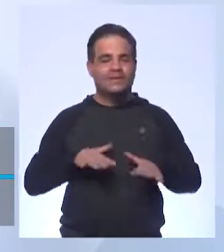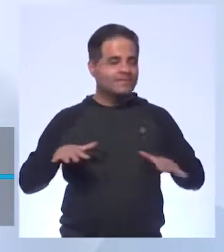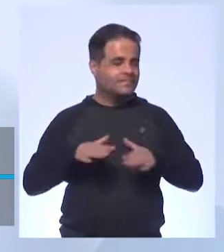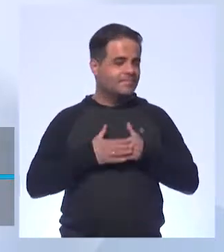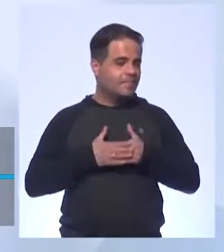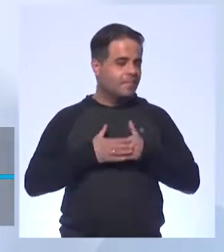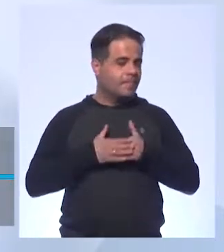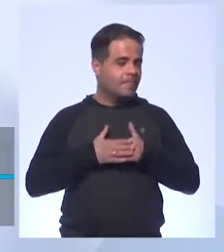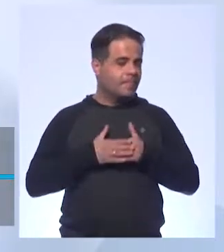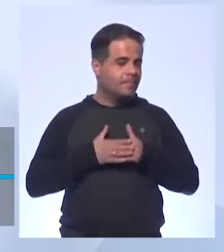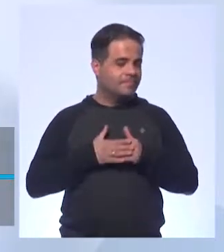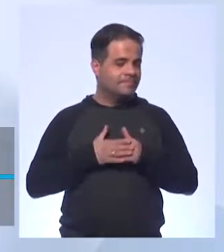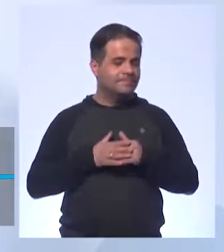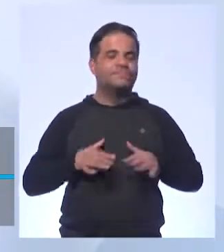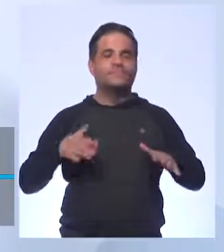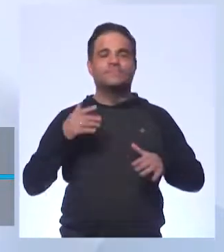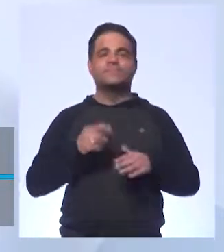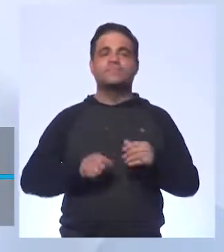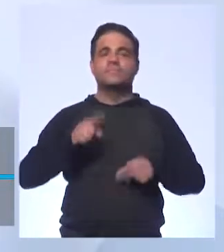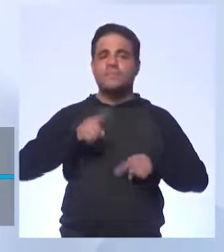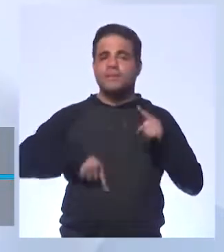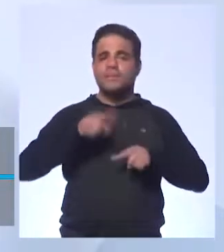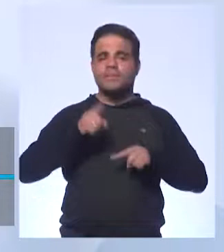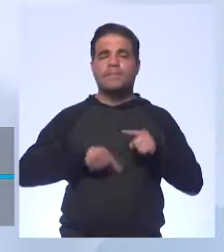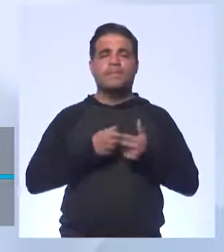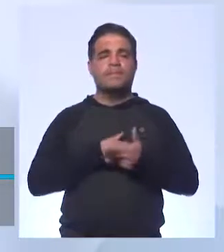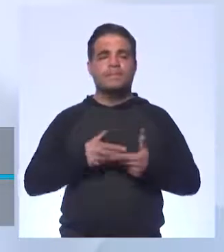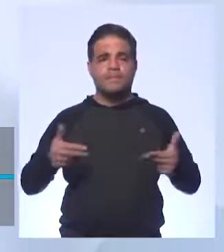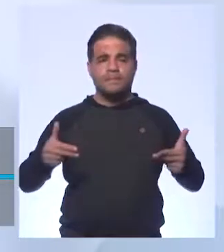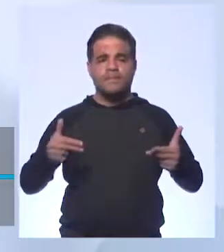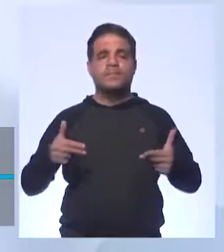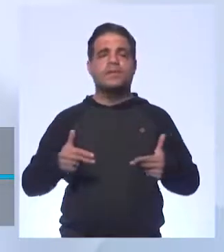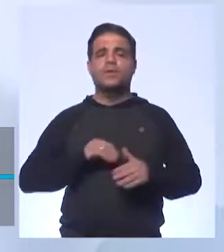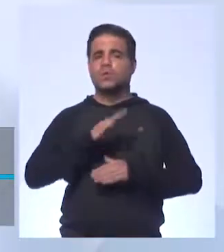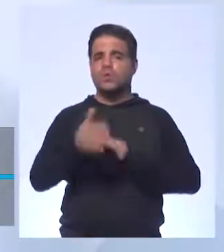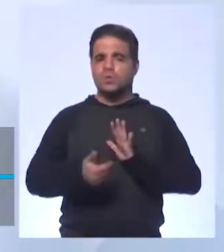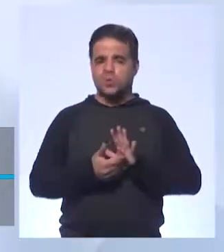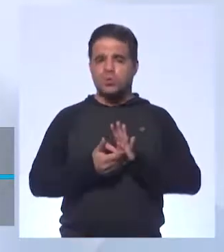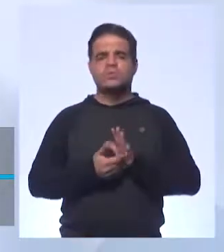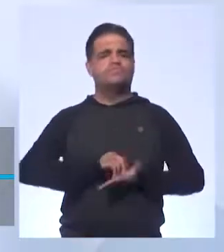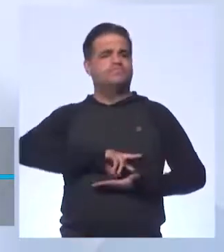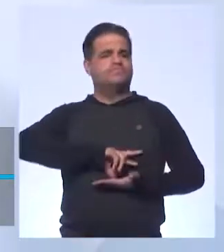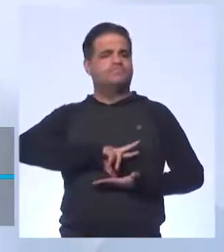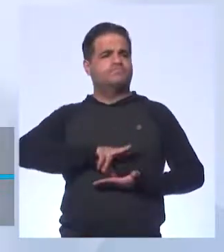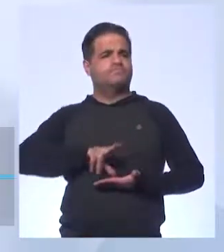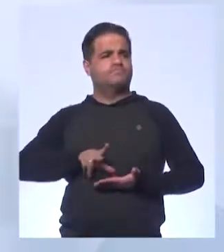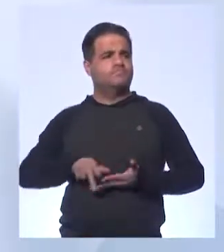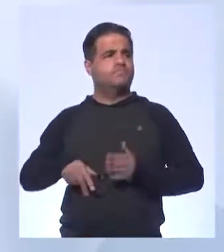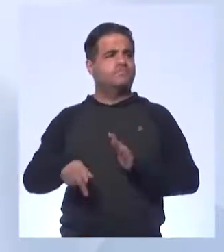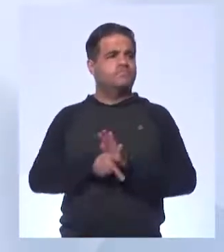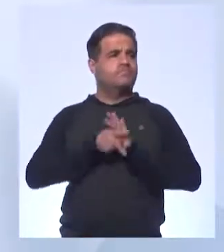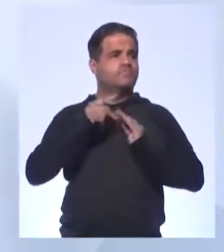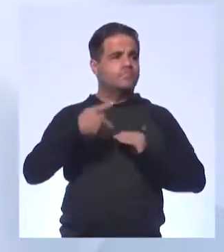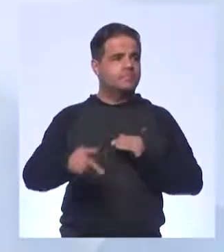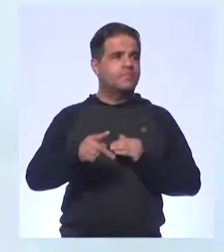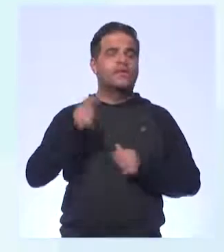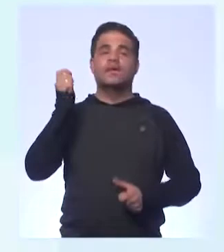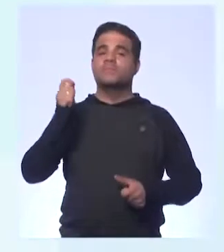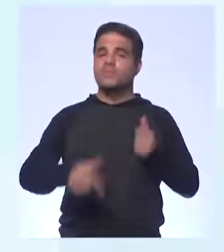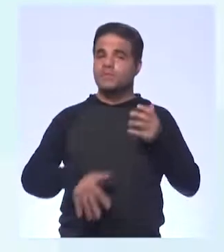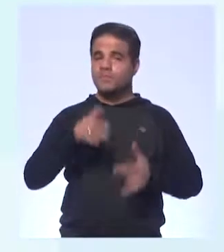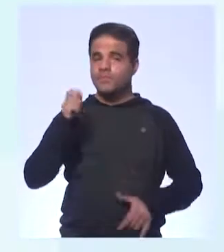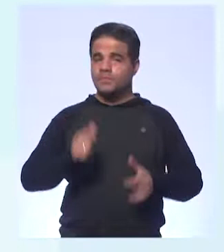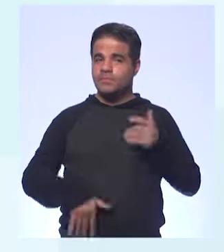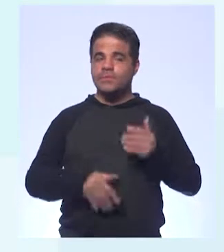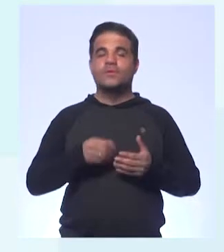As substâncias, as matérias, as substâncias, todas elas têm várias propriedades, né? E aqui eu trouxe